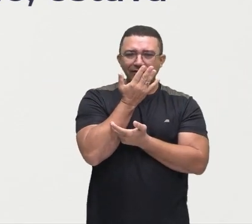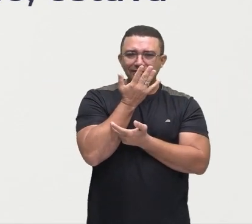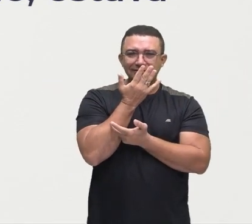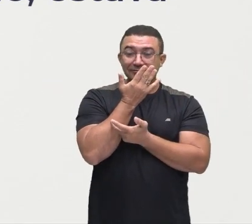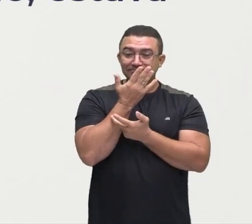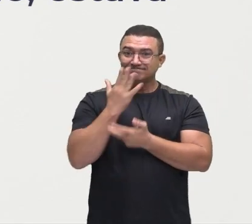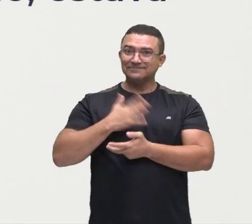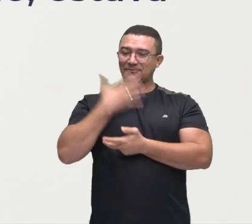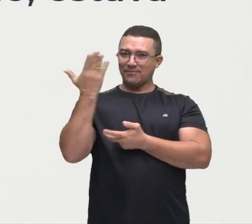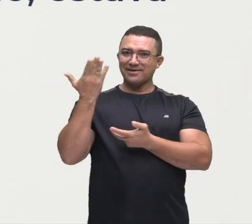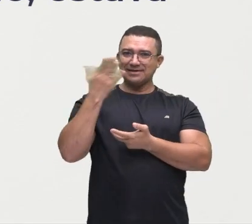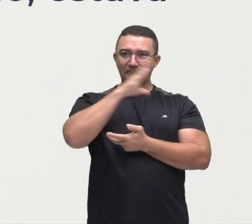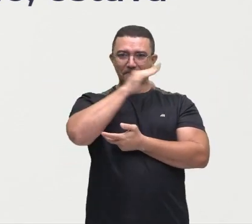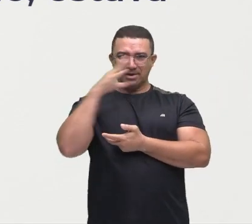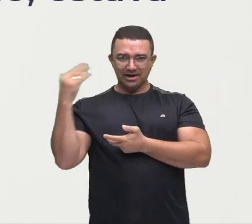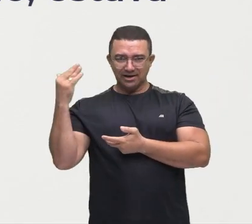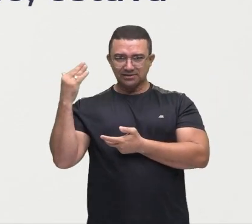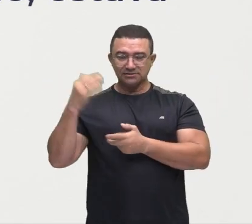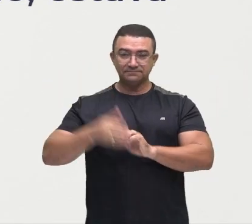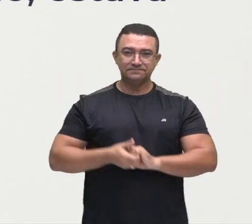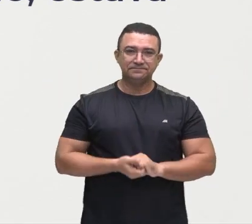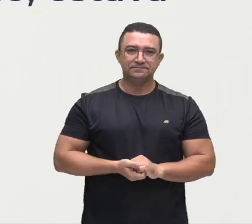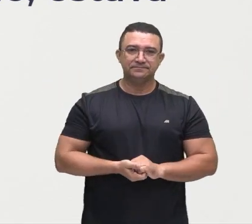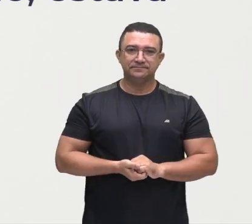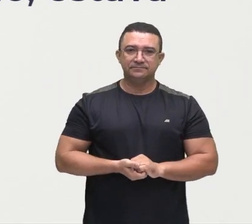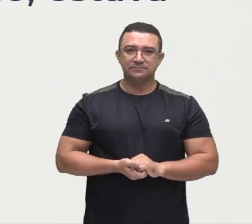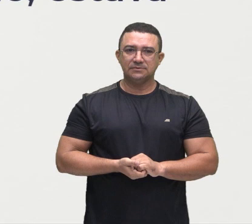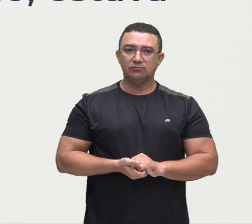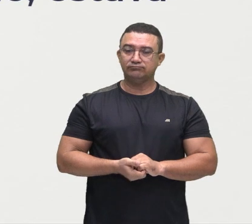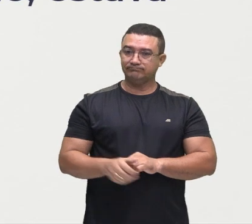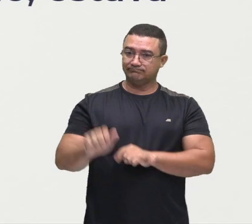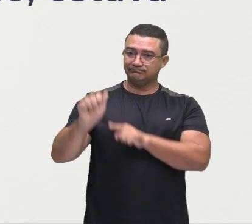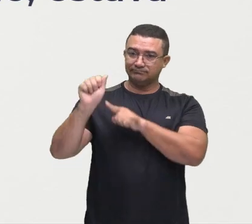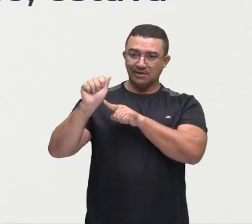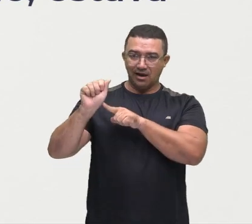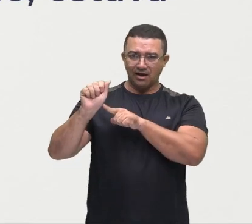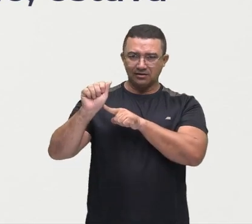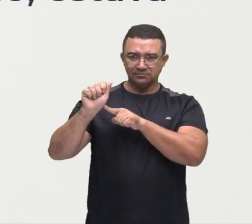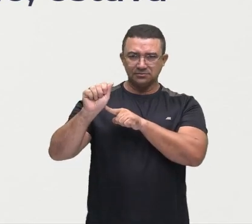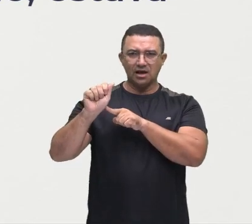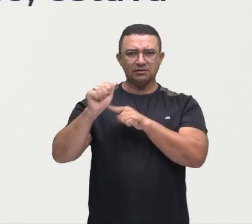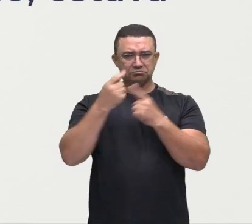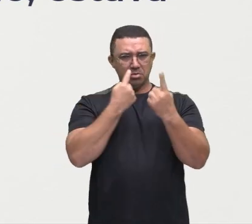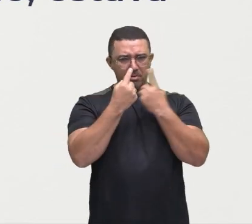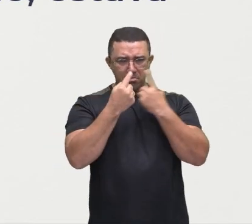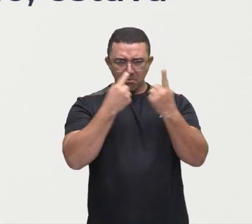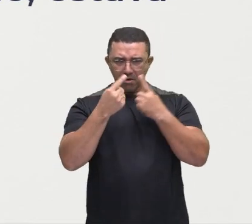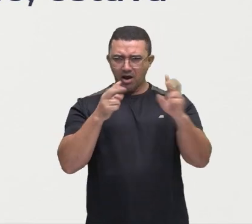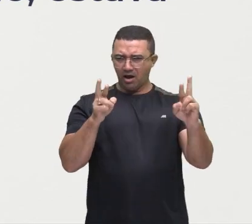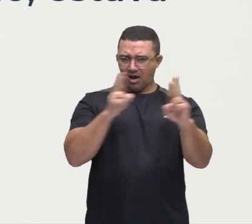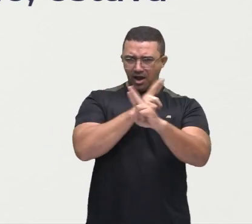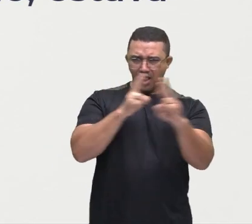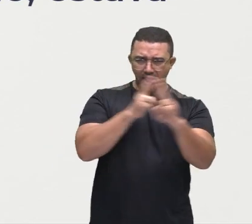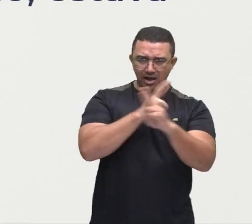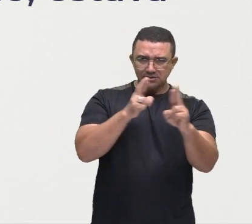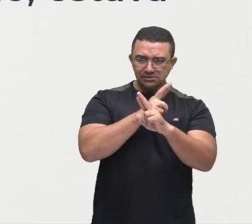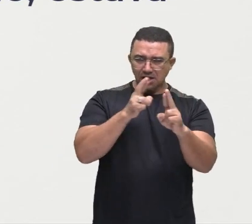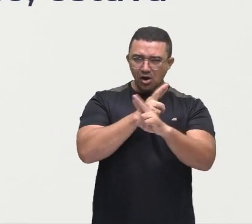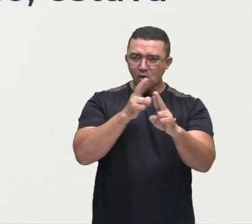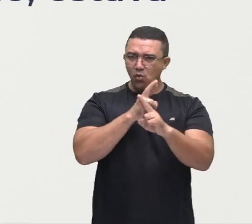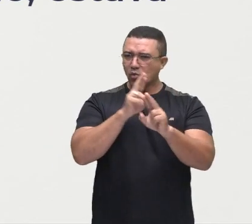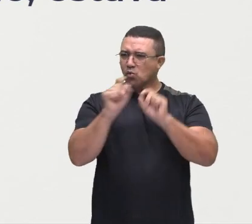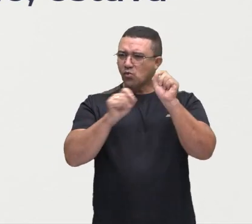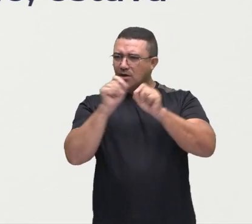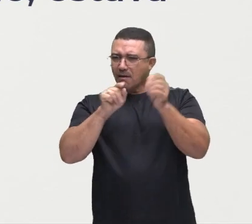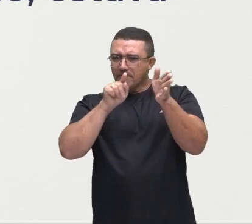meninada. Meus amores, amores da minha vida, isso aqui está dialogando, está se relacionando com esta questão